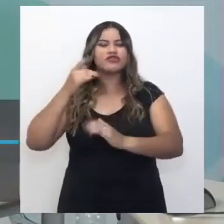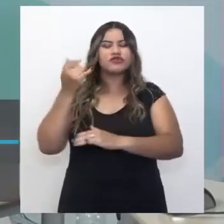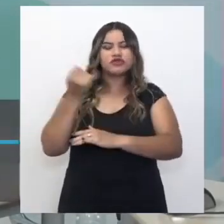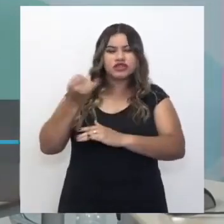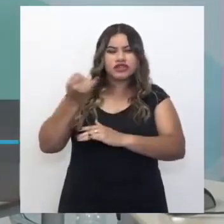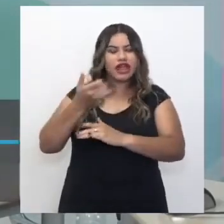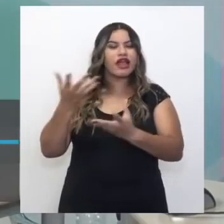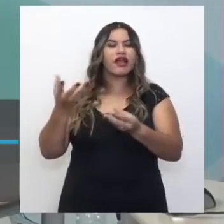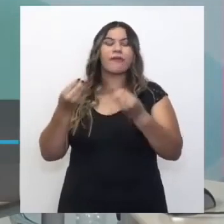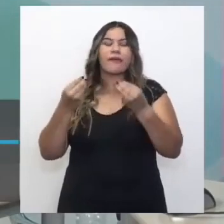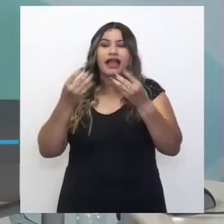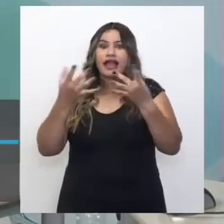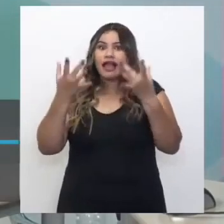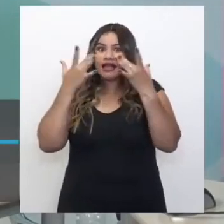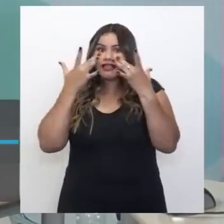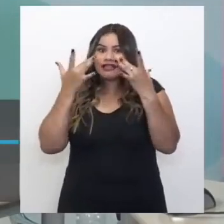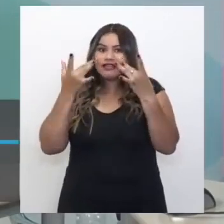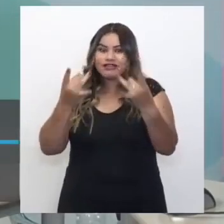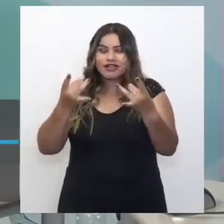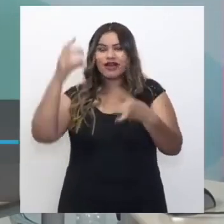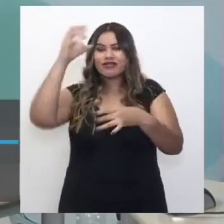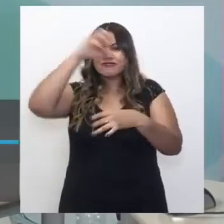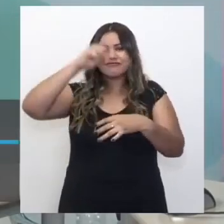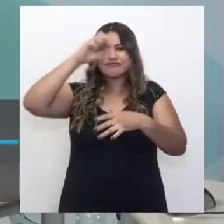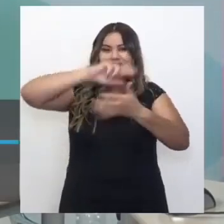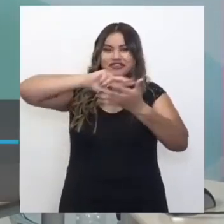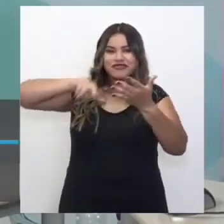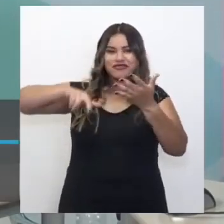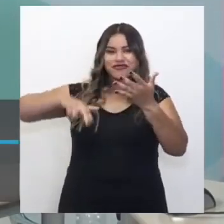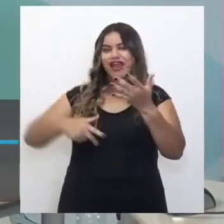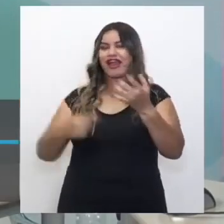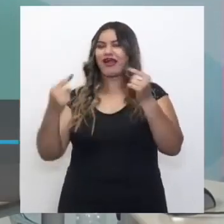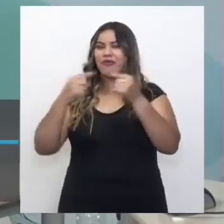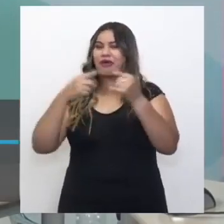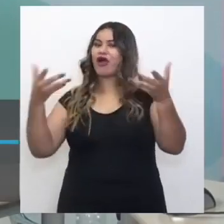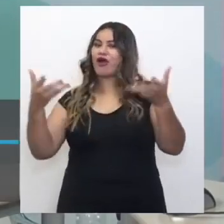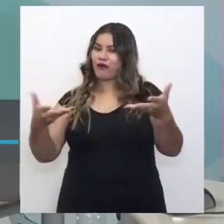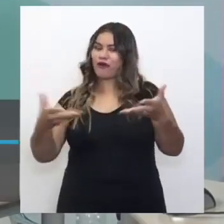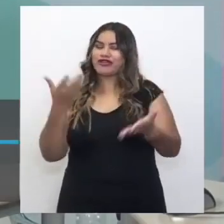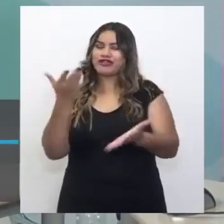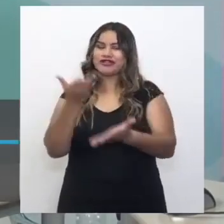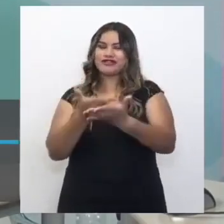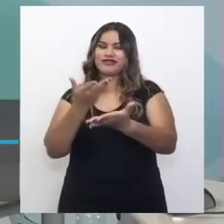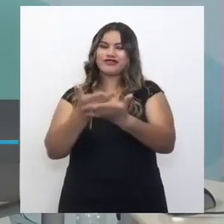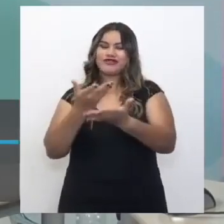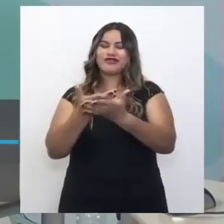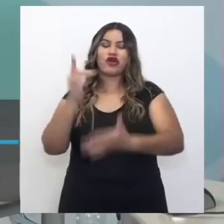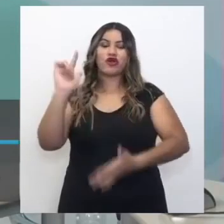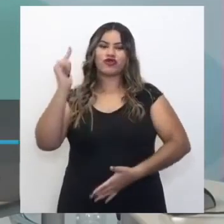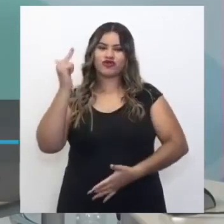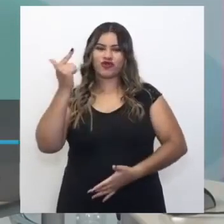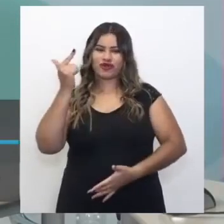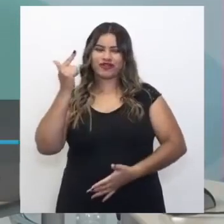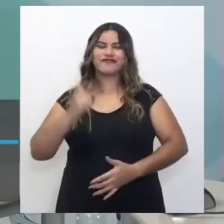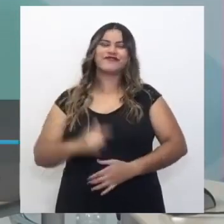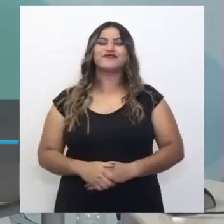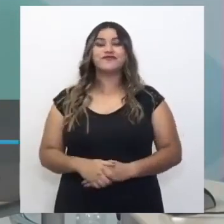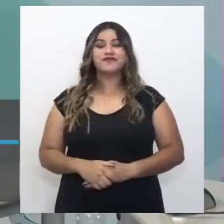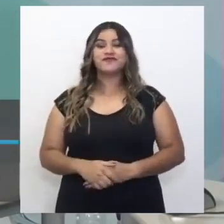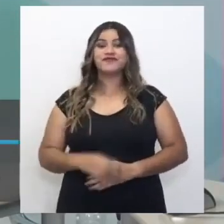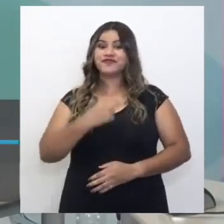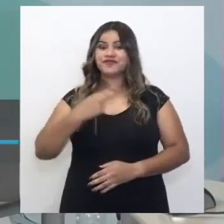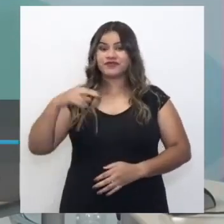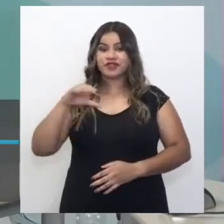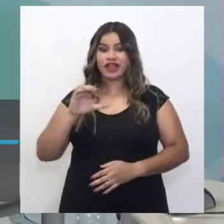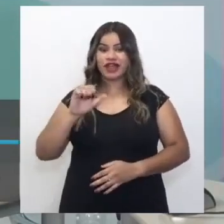a postos para os conhecimentos que serão dirigidos hoje nessa aula de geografia. Eu sou o